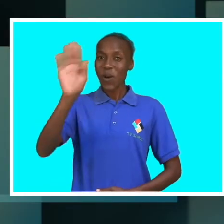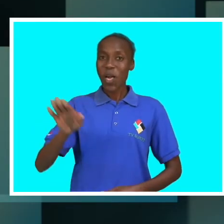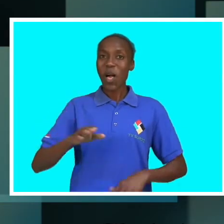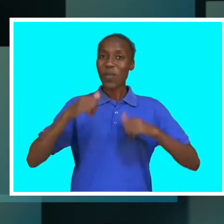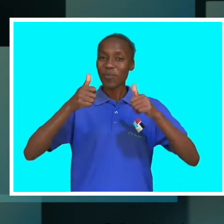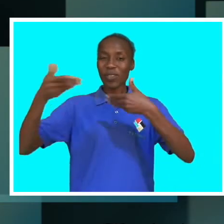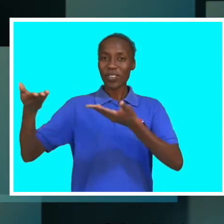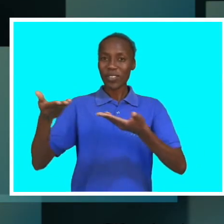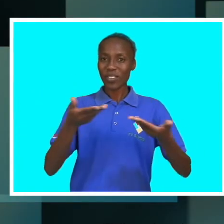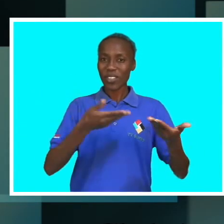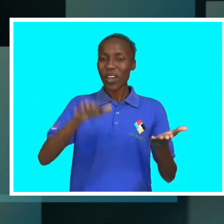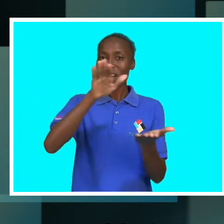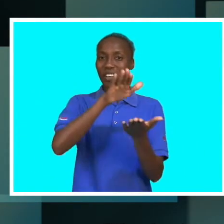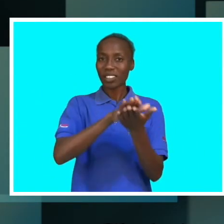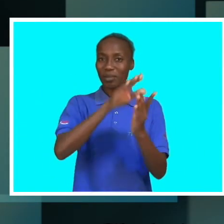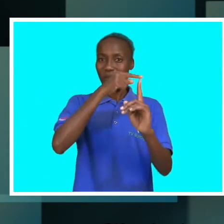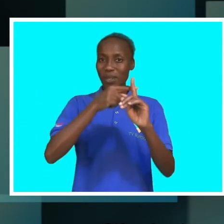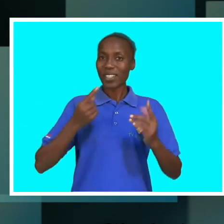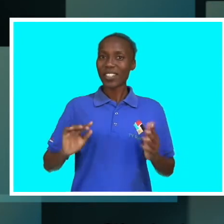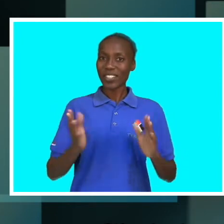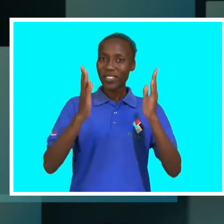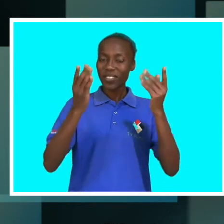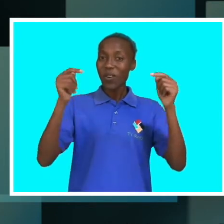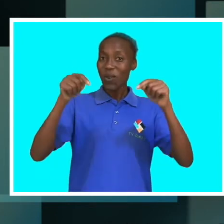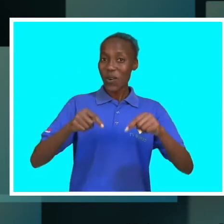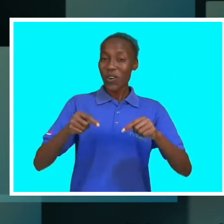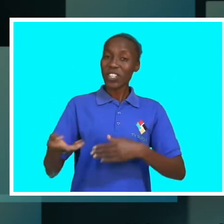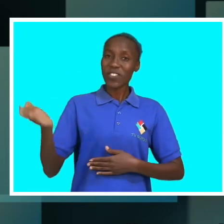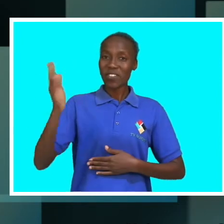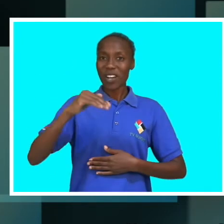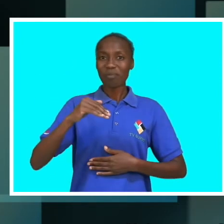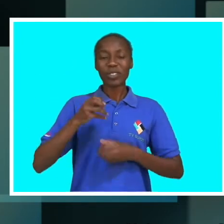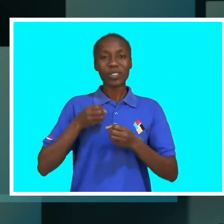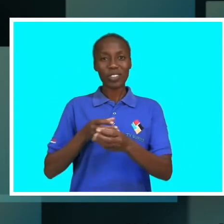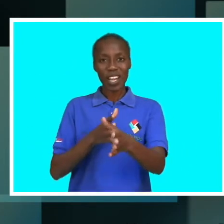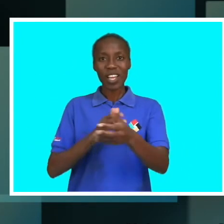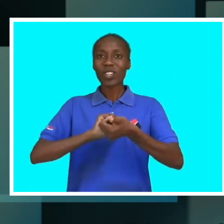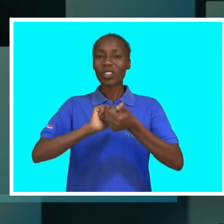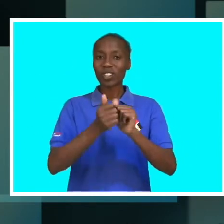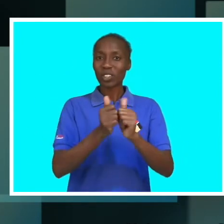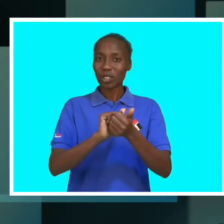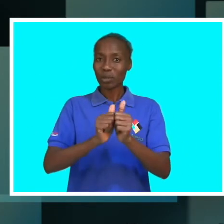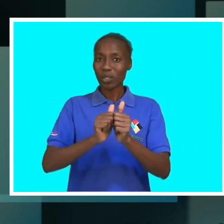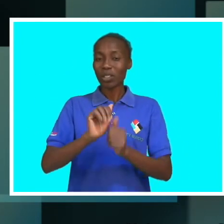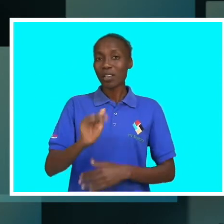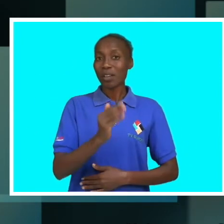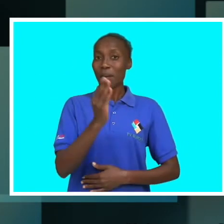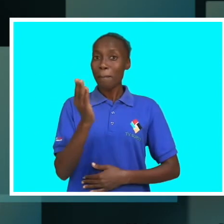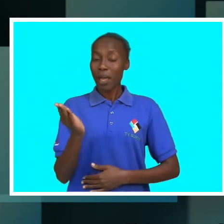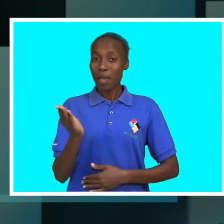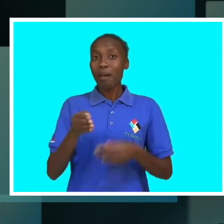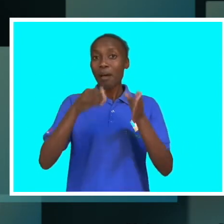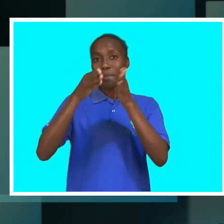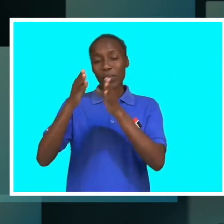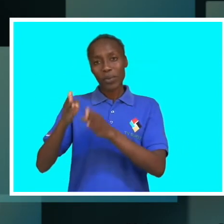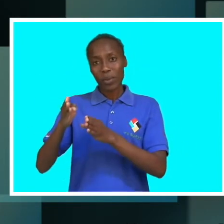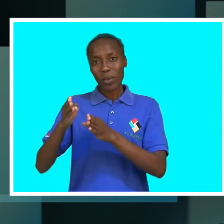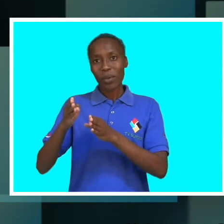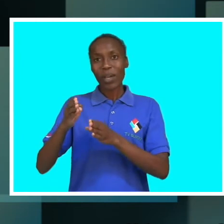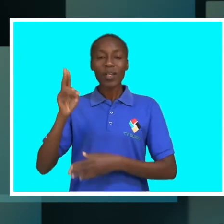Olá. Sejam bem-vindos ao seu espaço Mais Vida. Hoje vamos falar de desporto adaptado ou